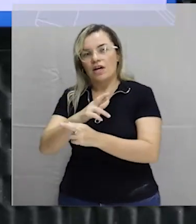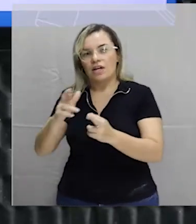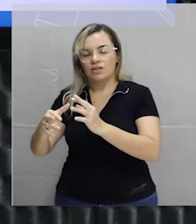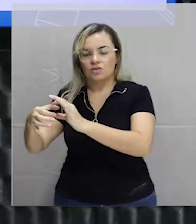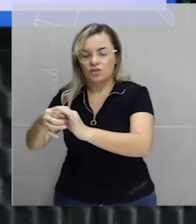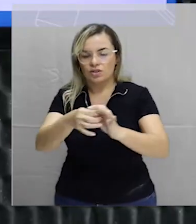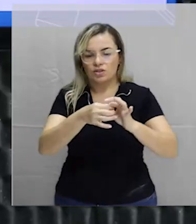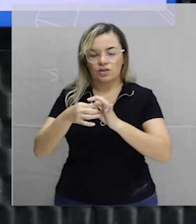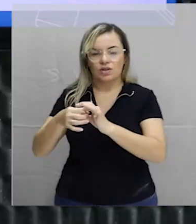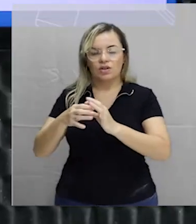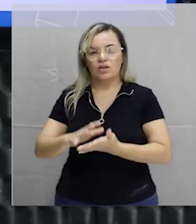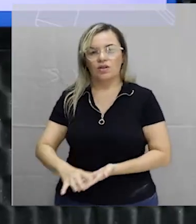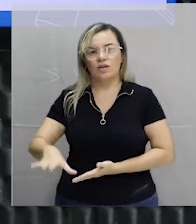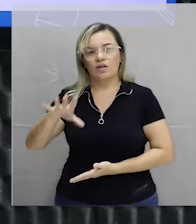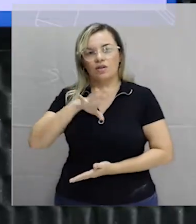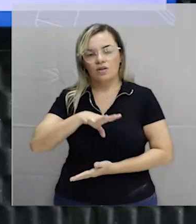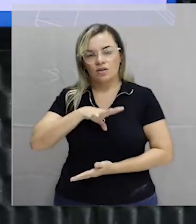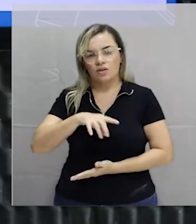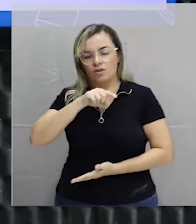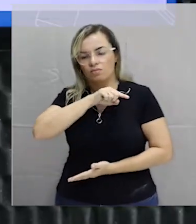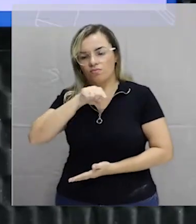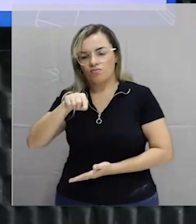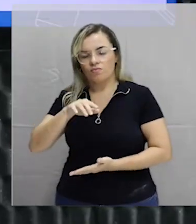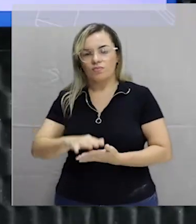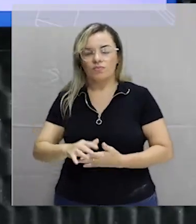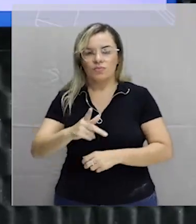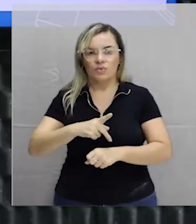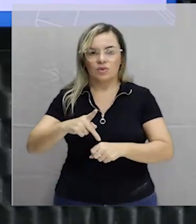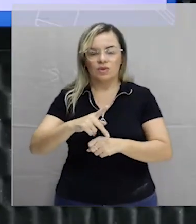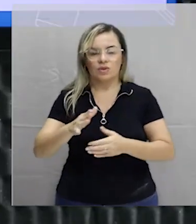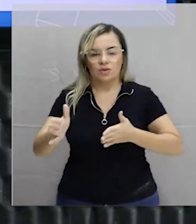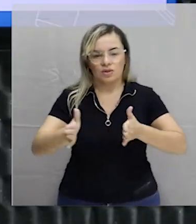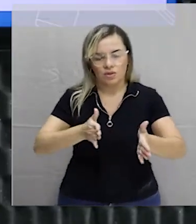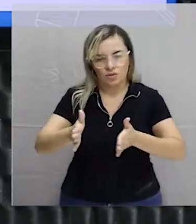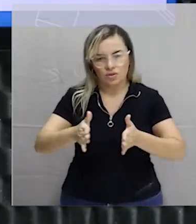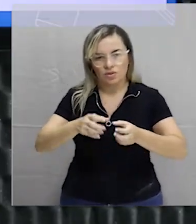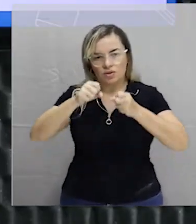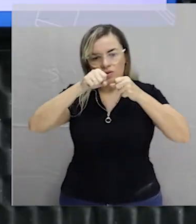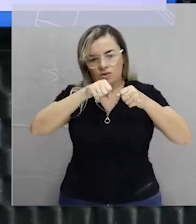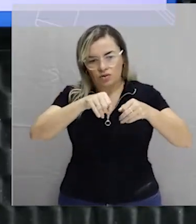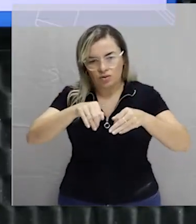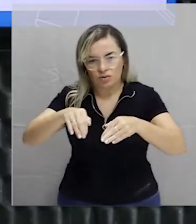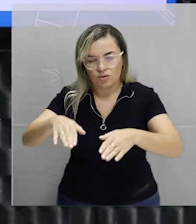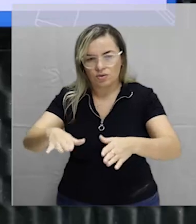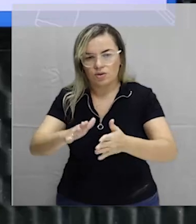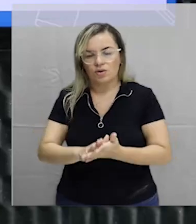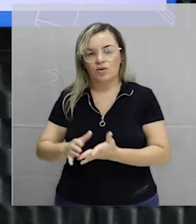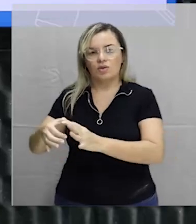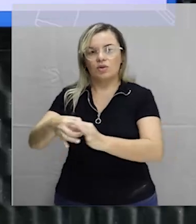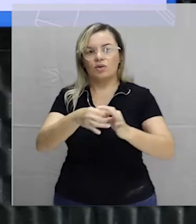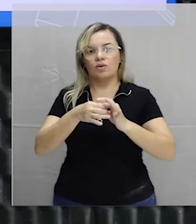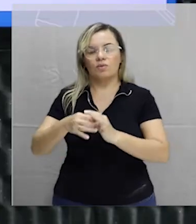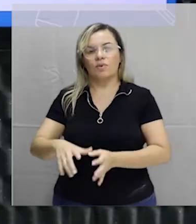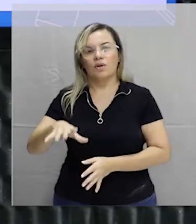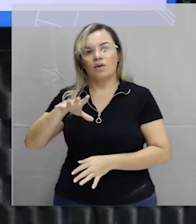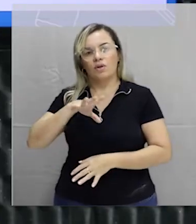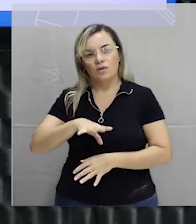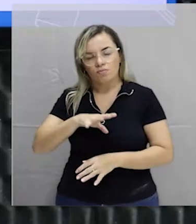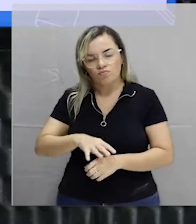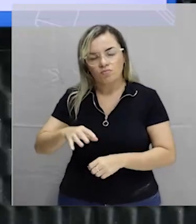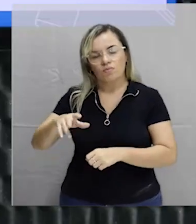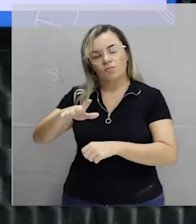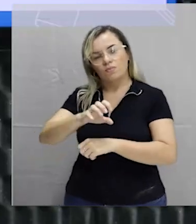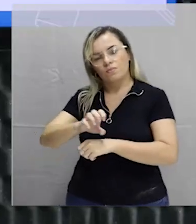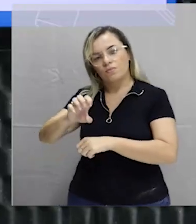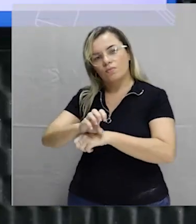Maranhão manter vínculos durante esse processo de colonização com Portugal, e,